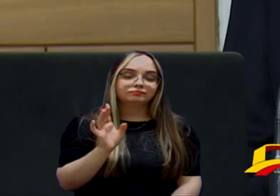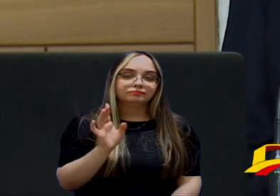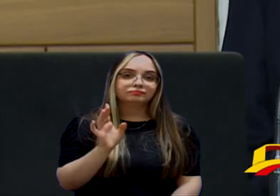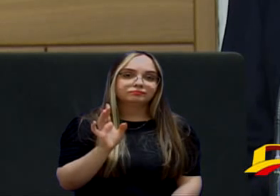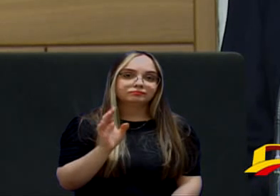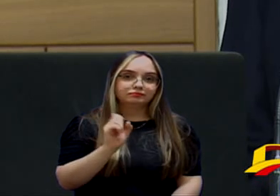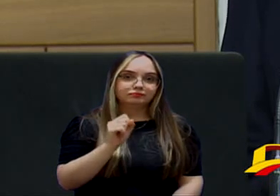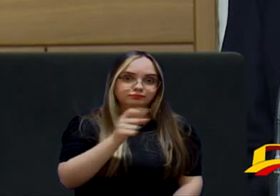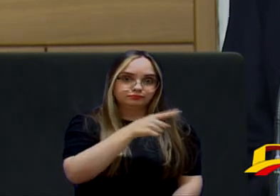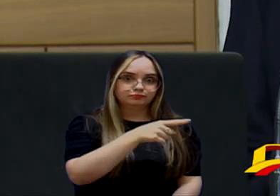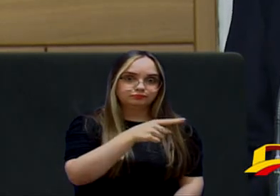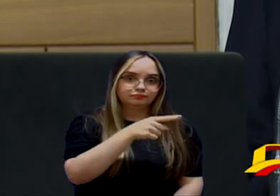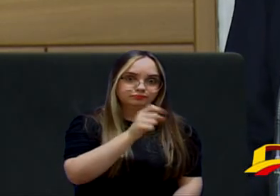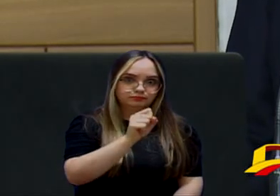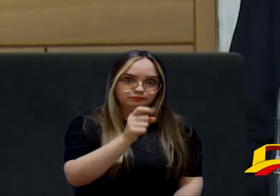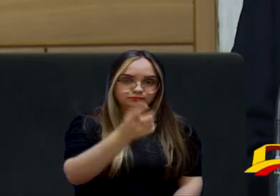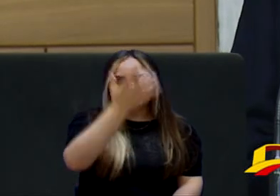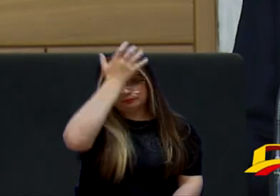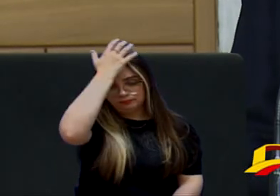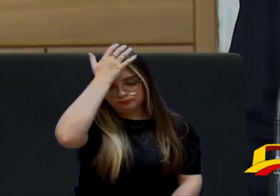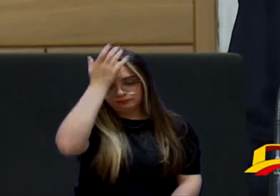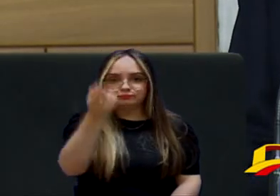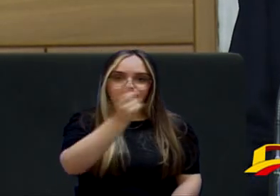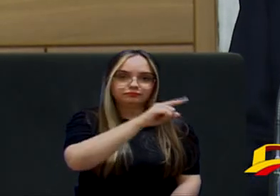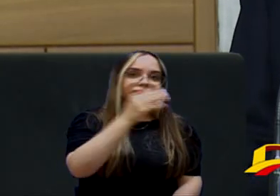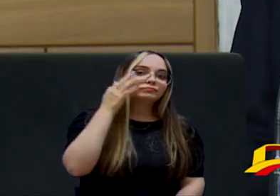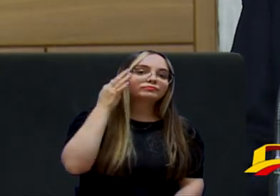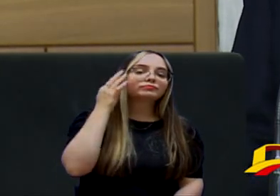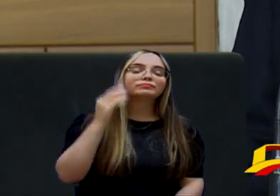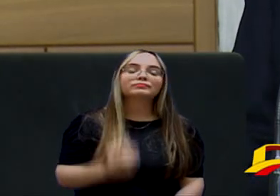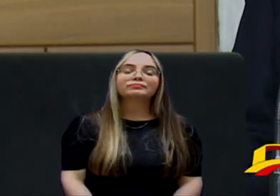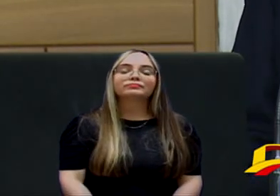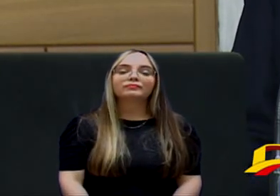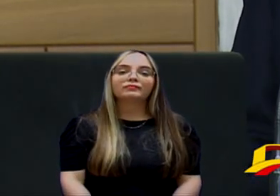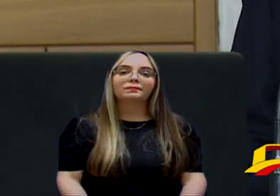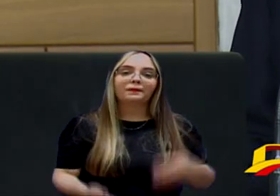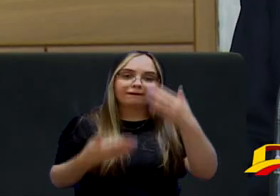pode ser ele Vereador depois ele fala Vereador